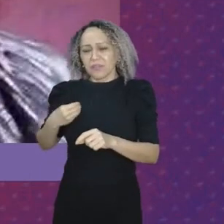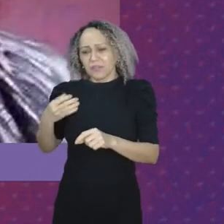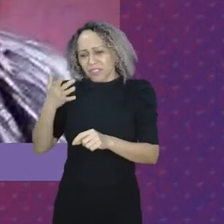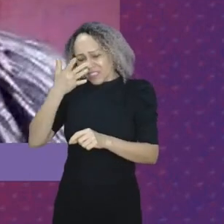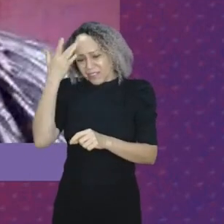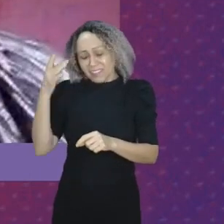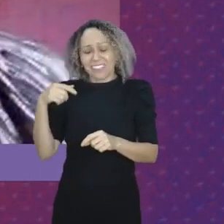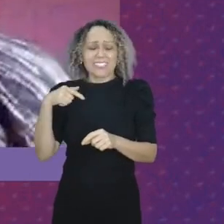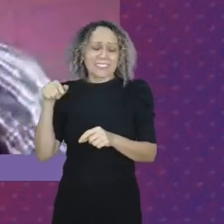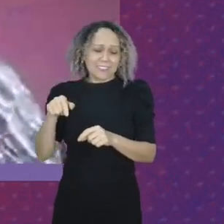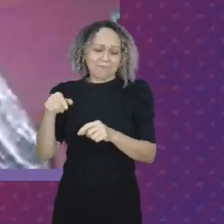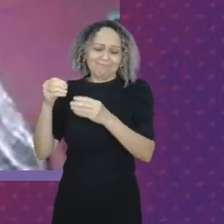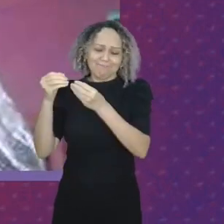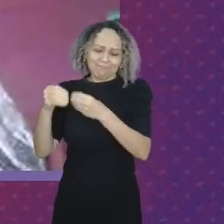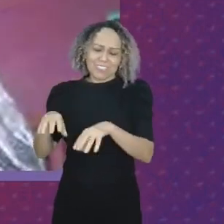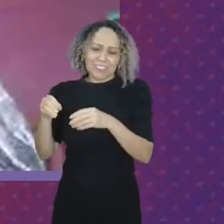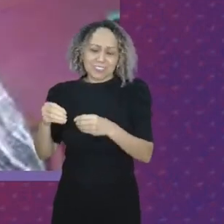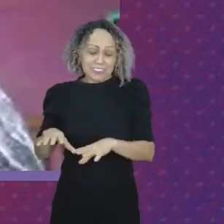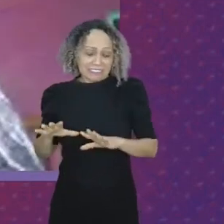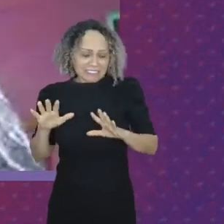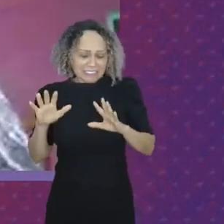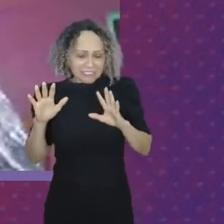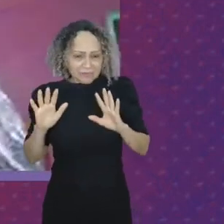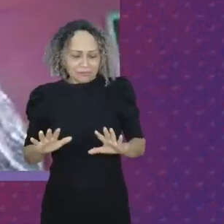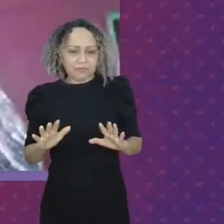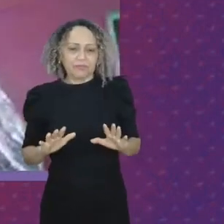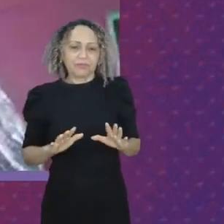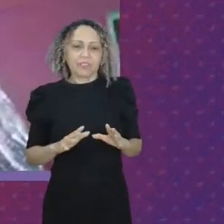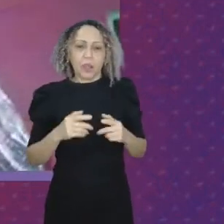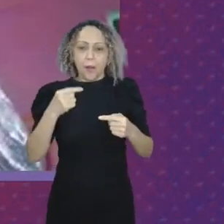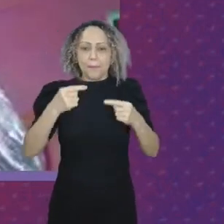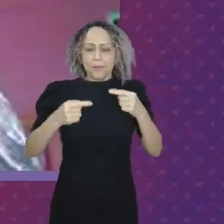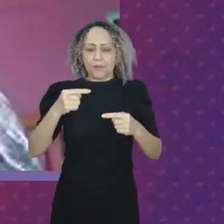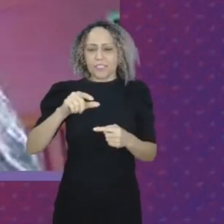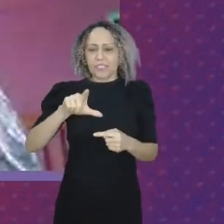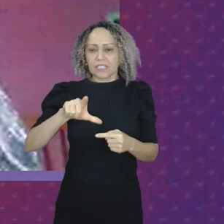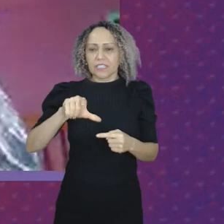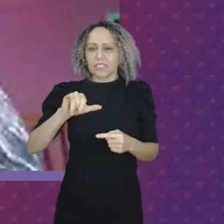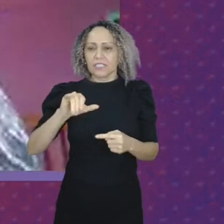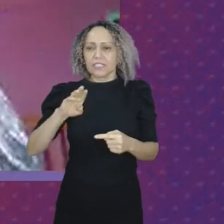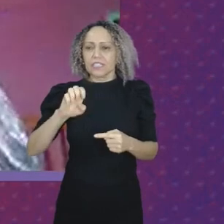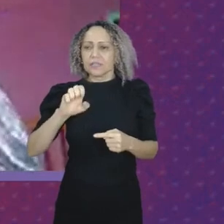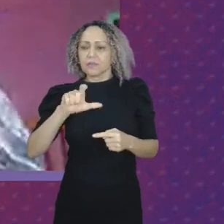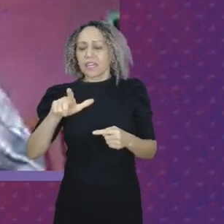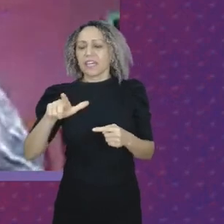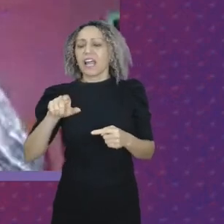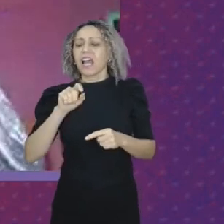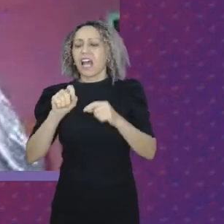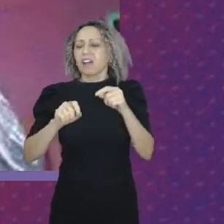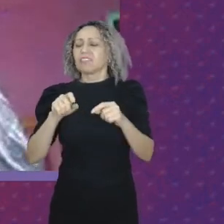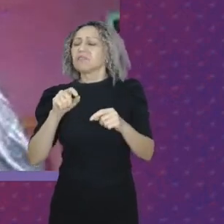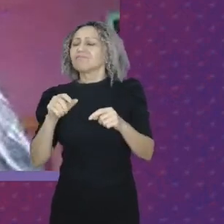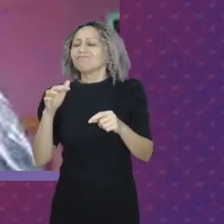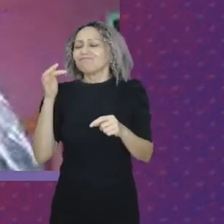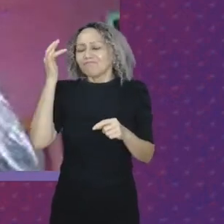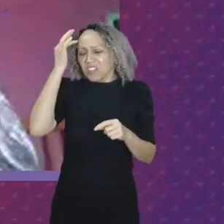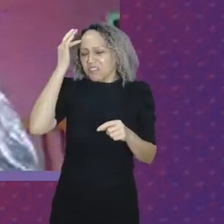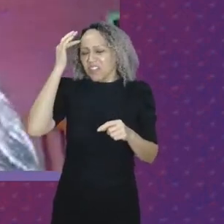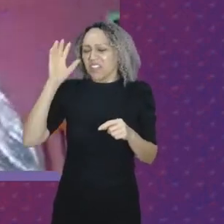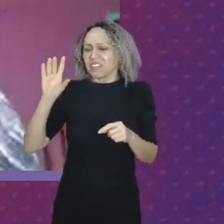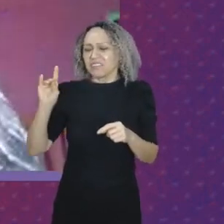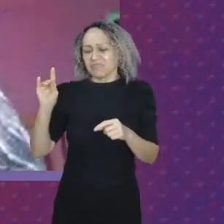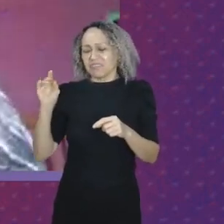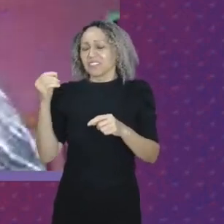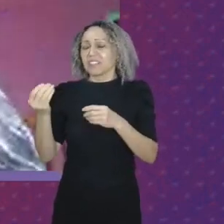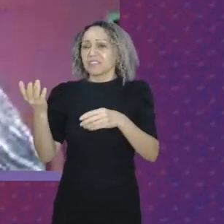política neoliberal, ela não é algo novo, né? A gente já tem aí essa filosofia, né, essa ciência política do